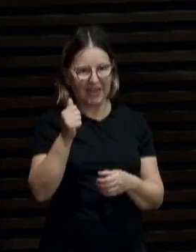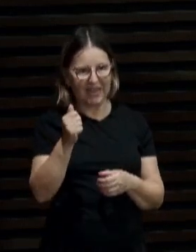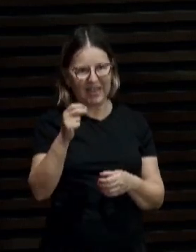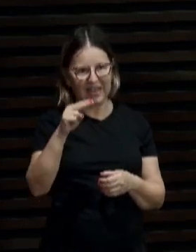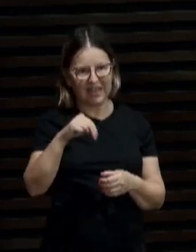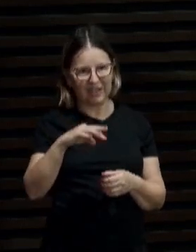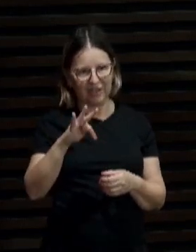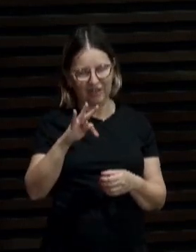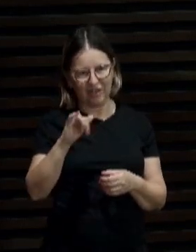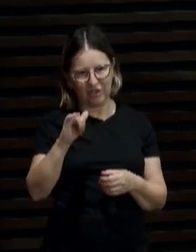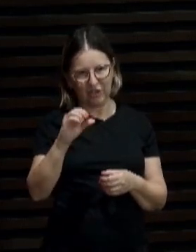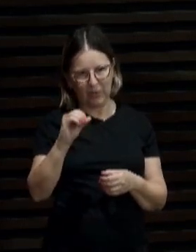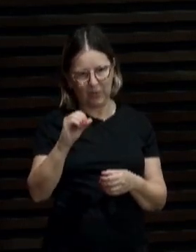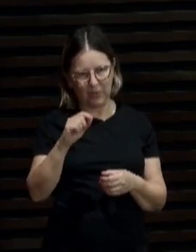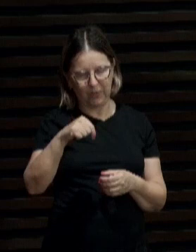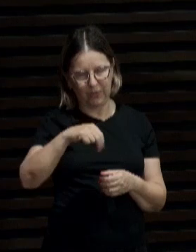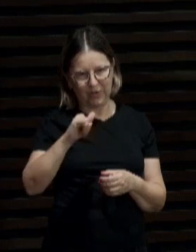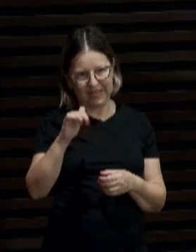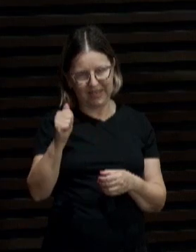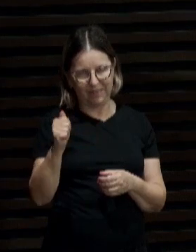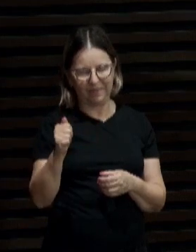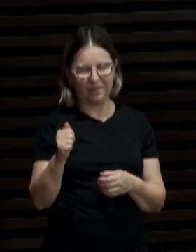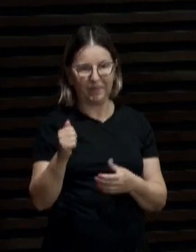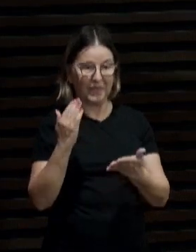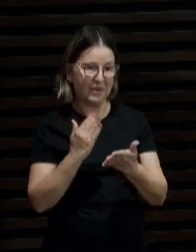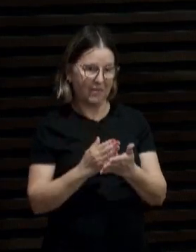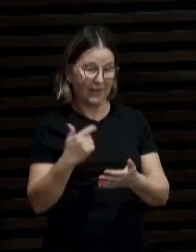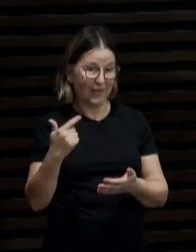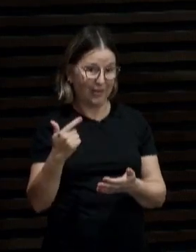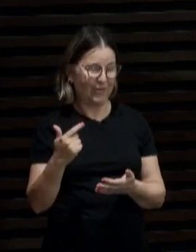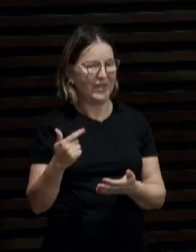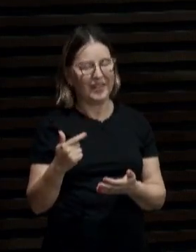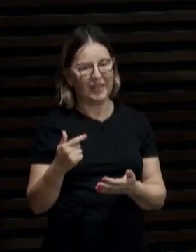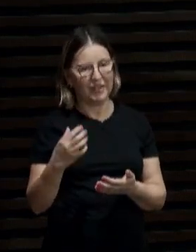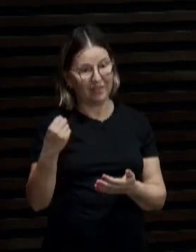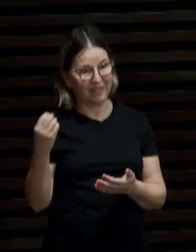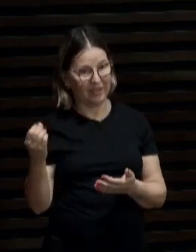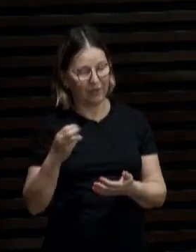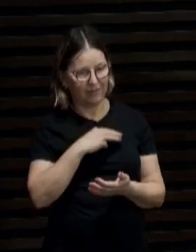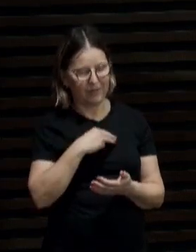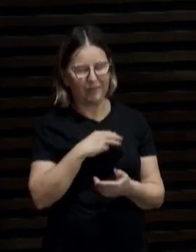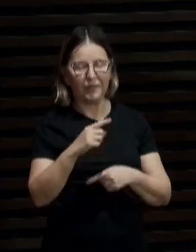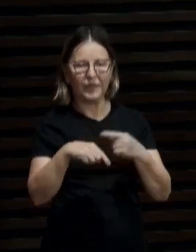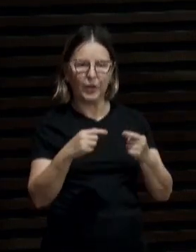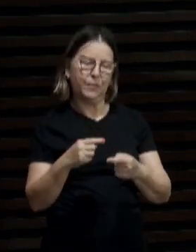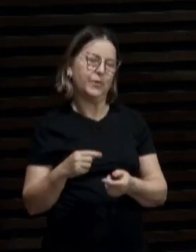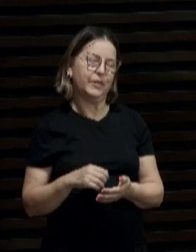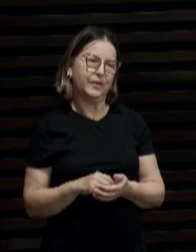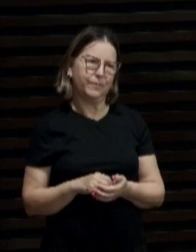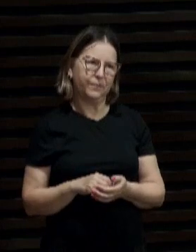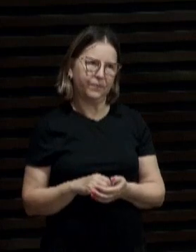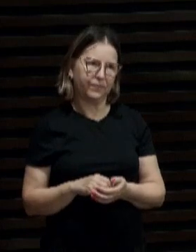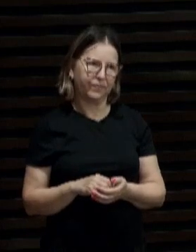missionária. Depois de um curto período de pausa, talvez, em Antioquia, Paulo parte novamente, iniciando assim